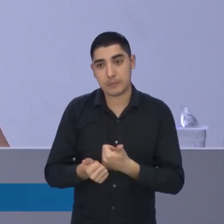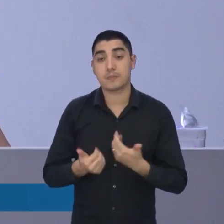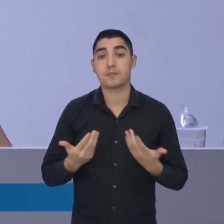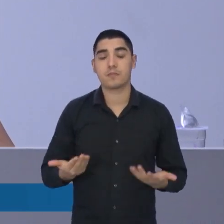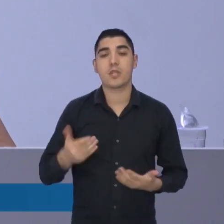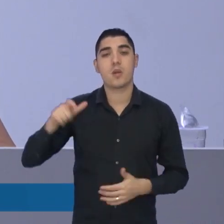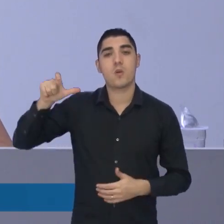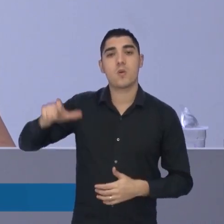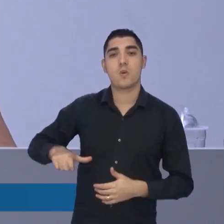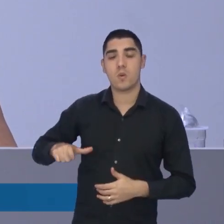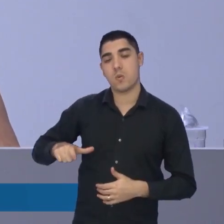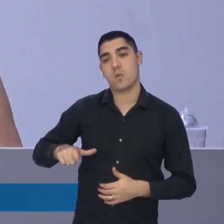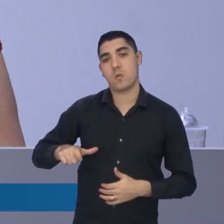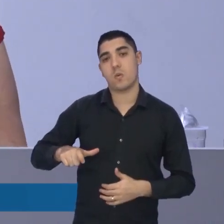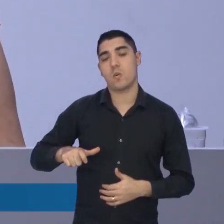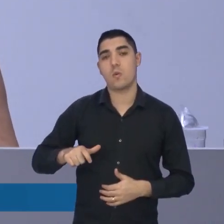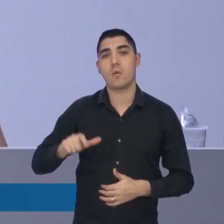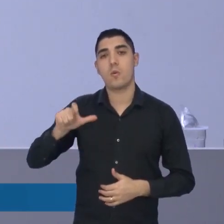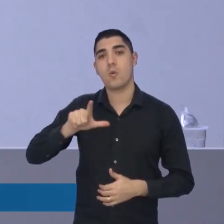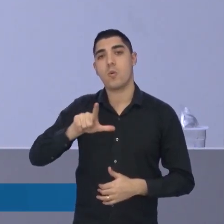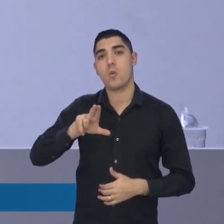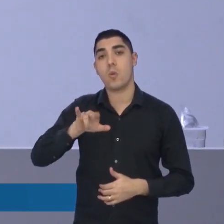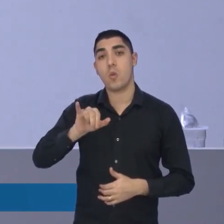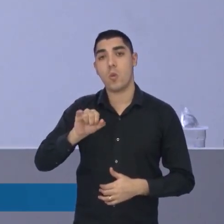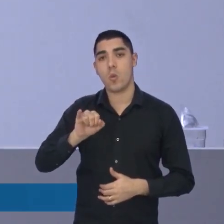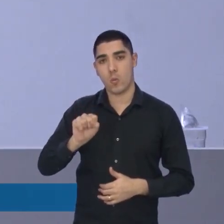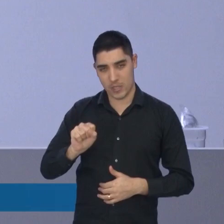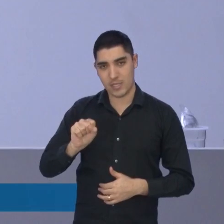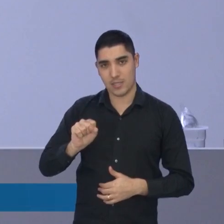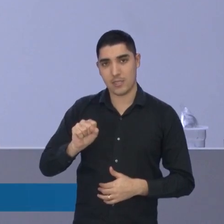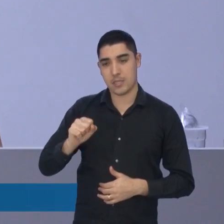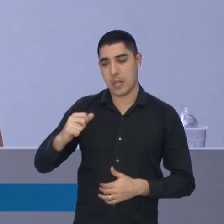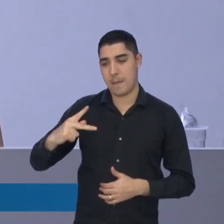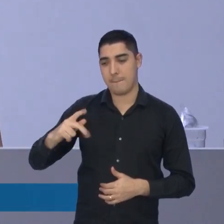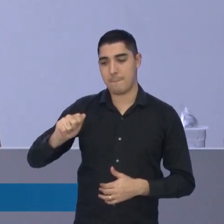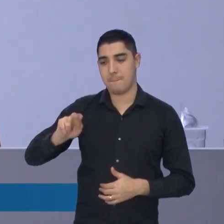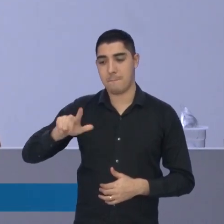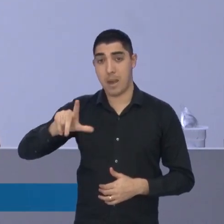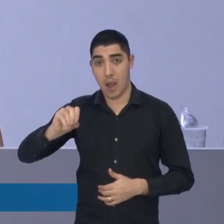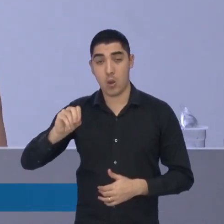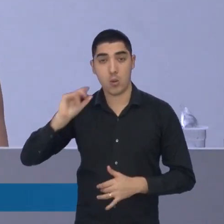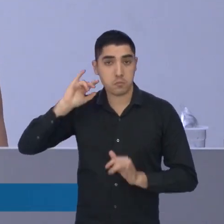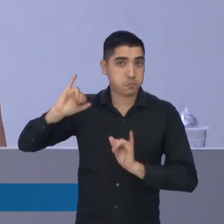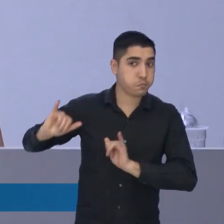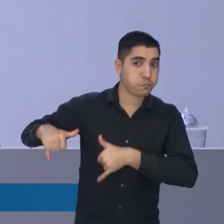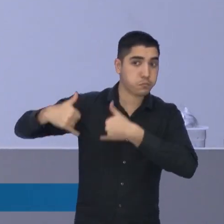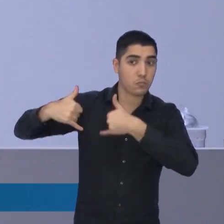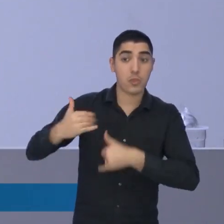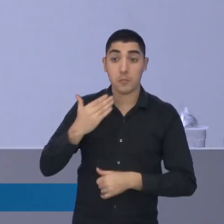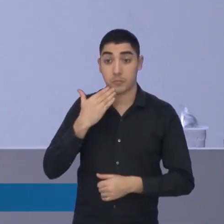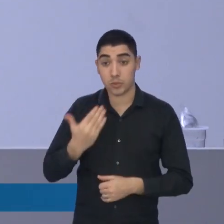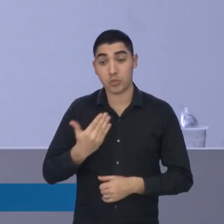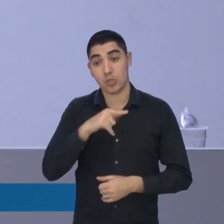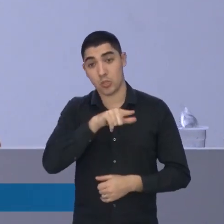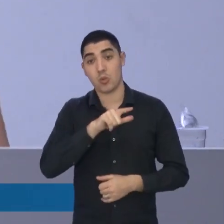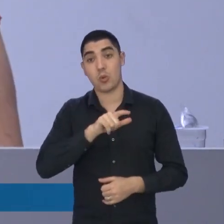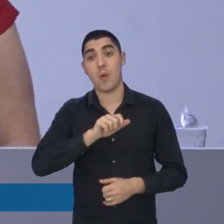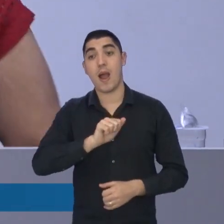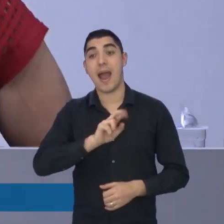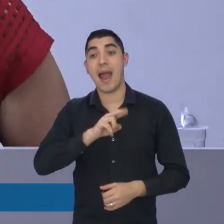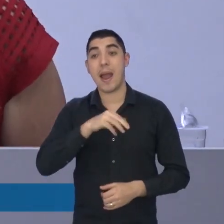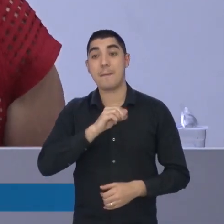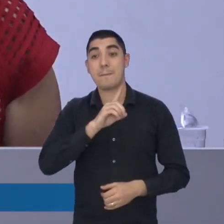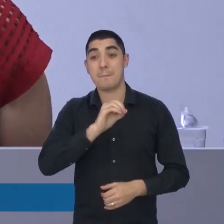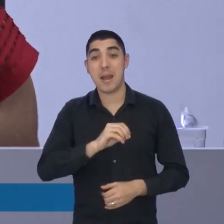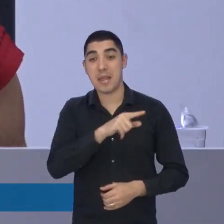essa semana, me telefonou, me mandou e-mail indicando o seu nome, Armando, para reitor do ITA, só para